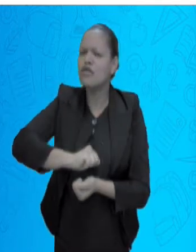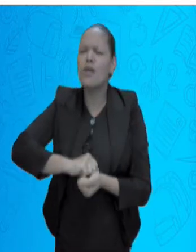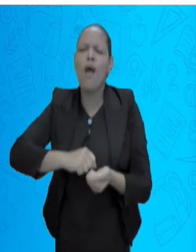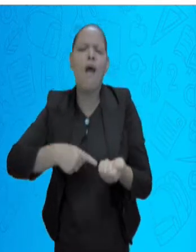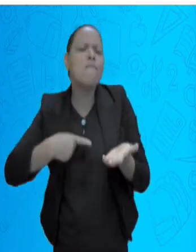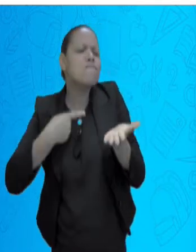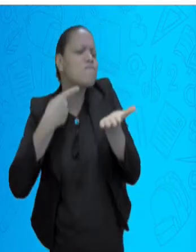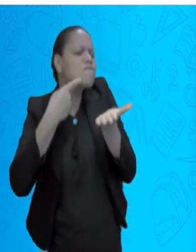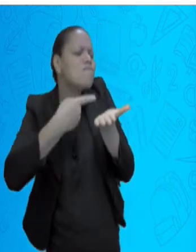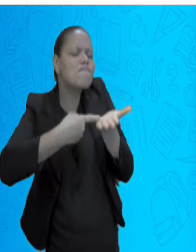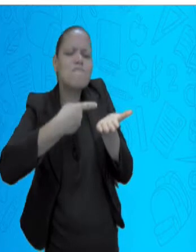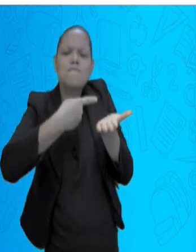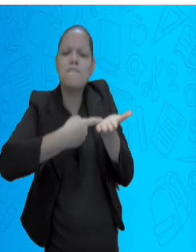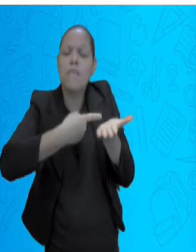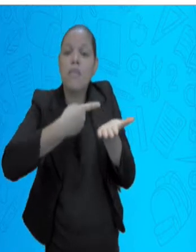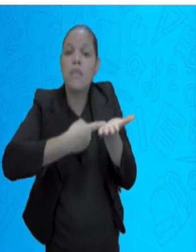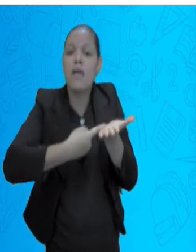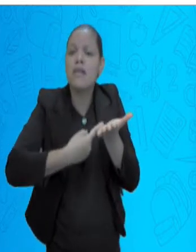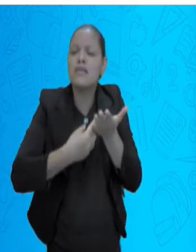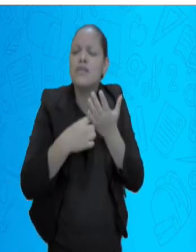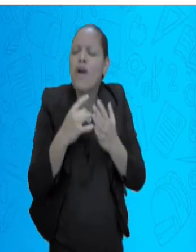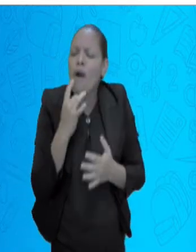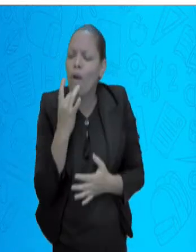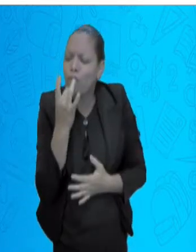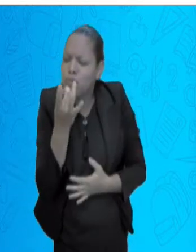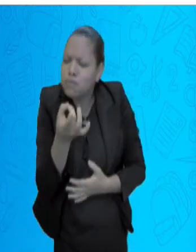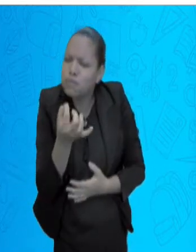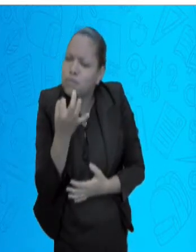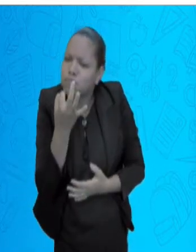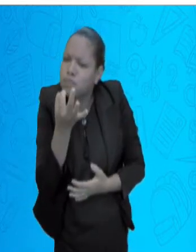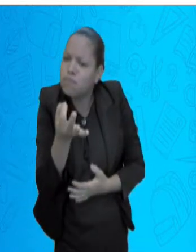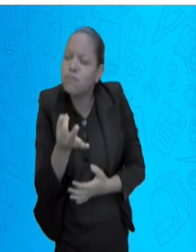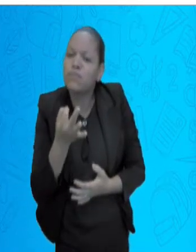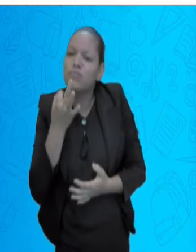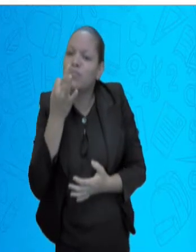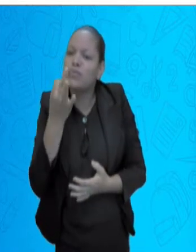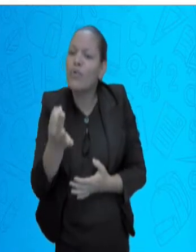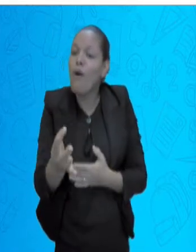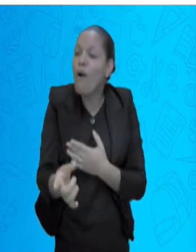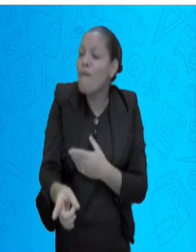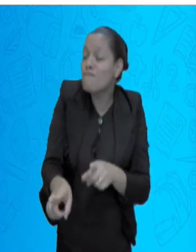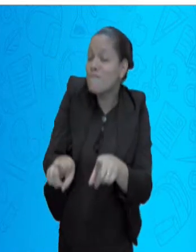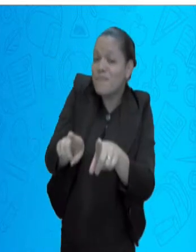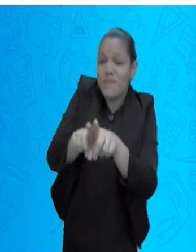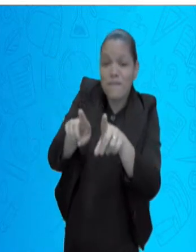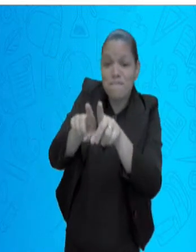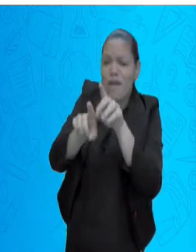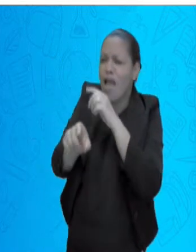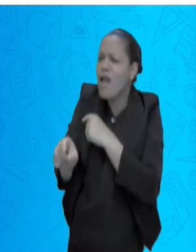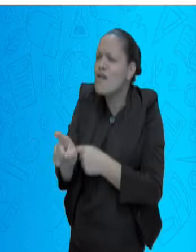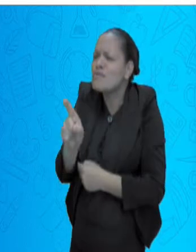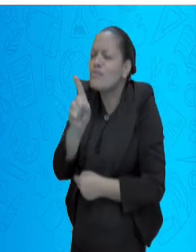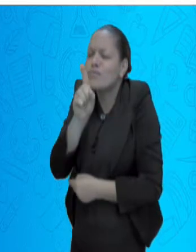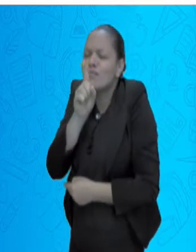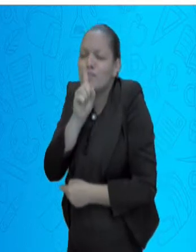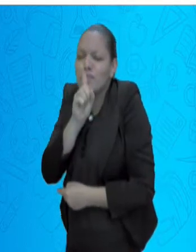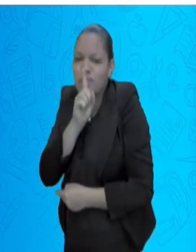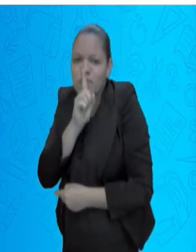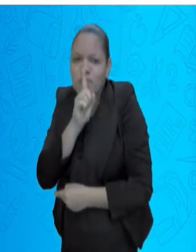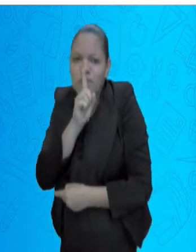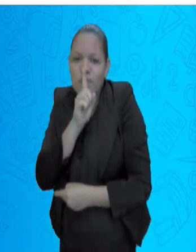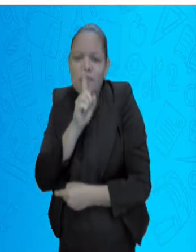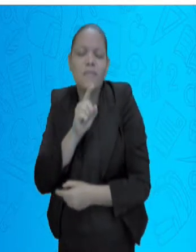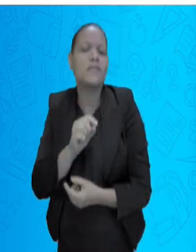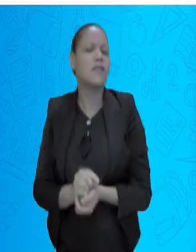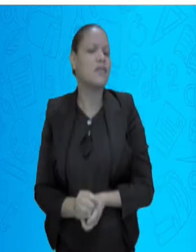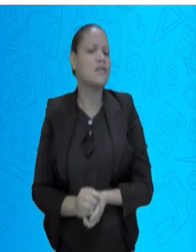de nos divertirmos, uma arte de representação de espetáculo, está extremamente